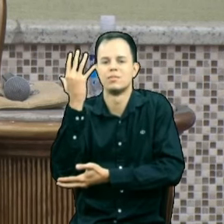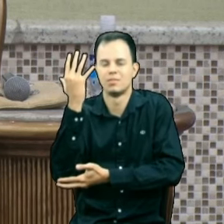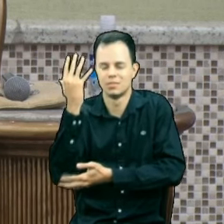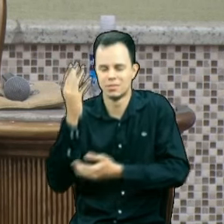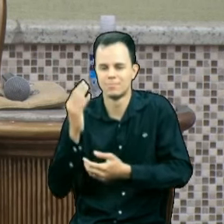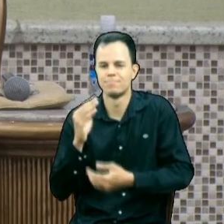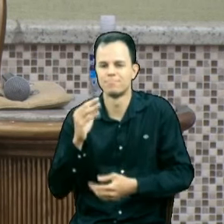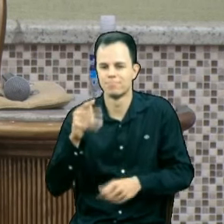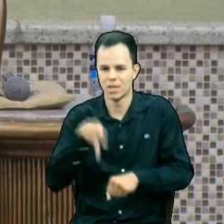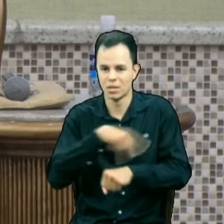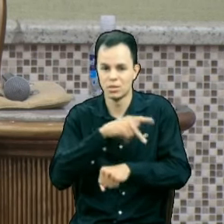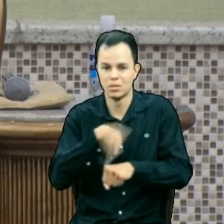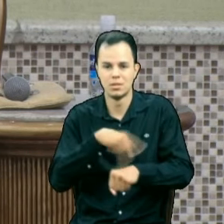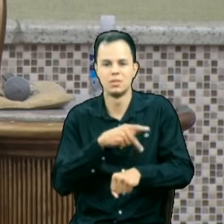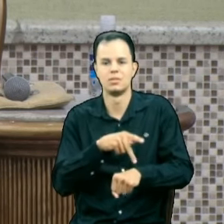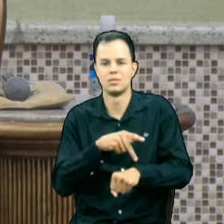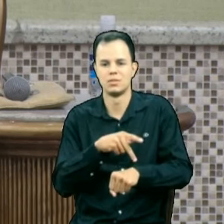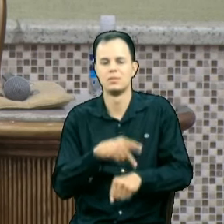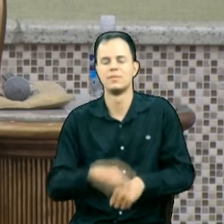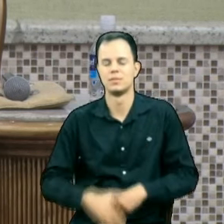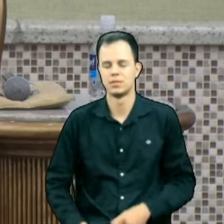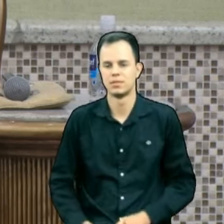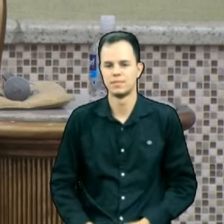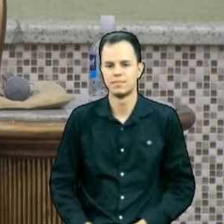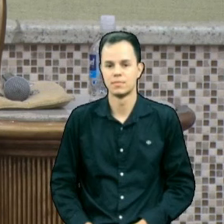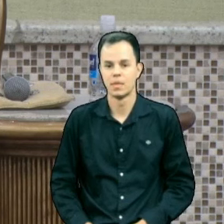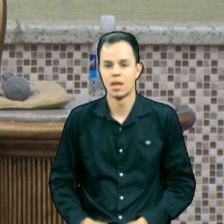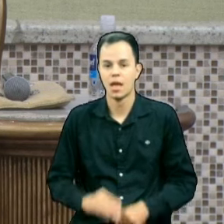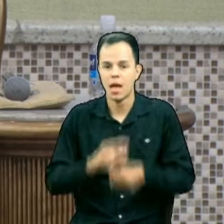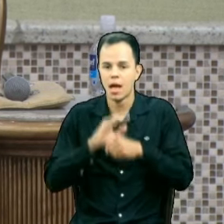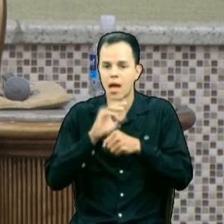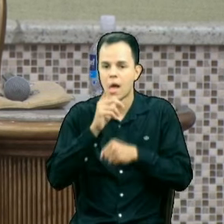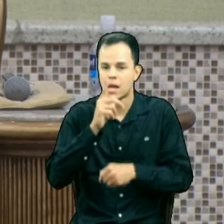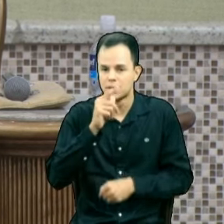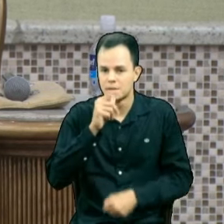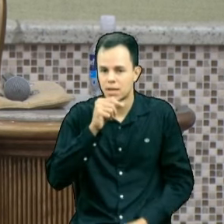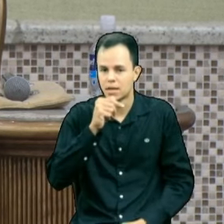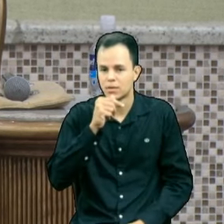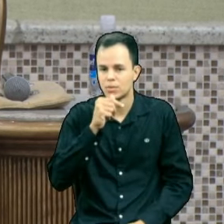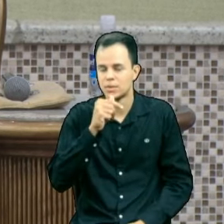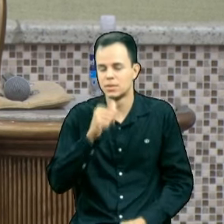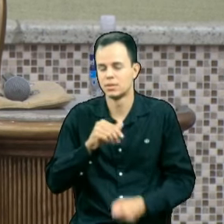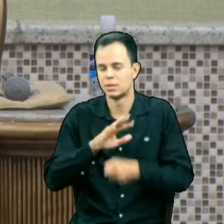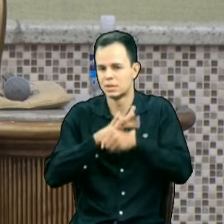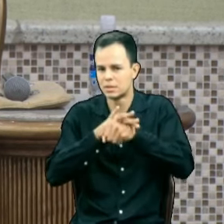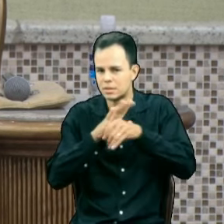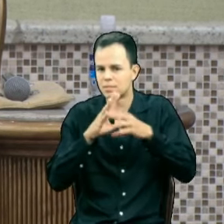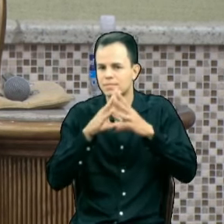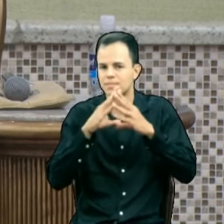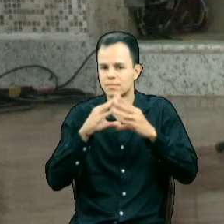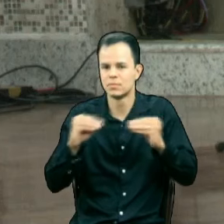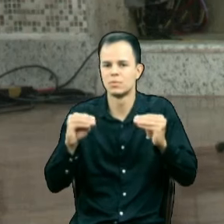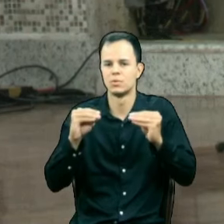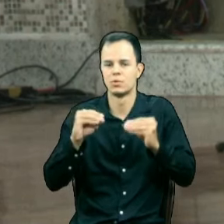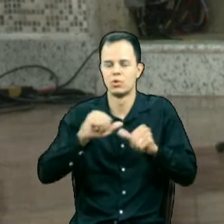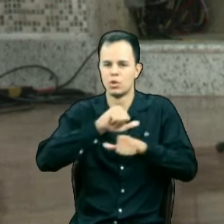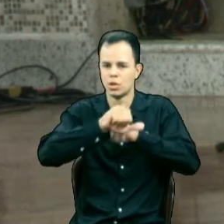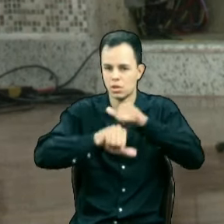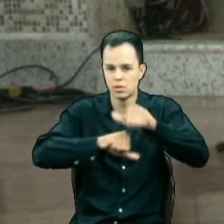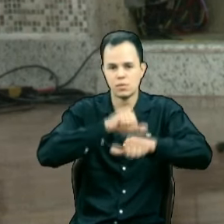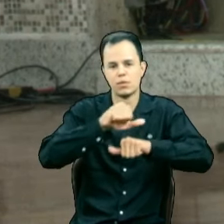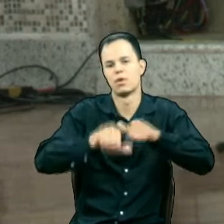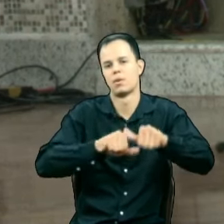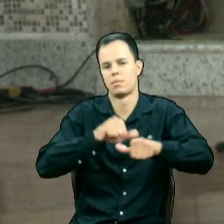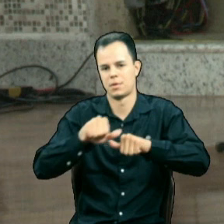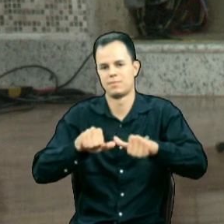águas são sanadoras né e curadoras Purificadoras vai mudar a realidade é uma